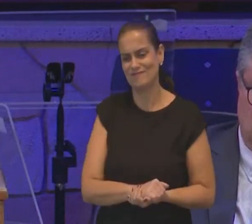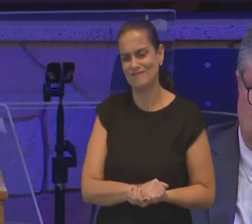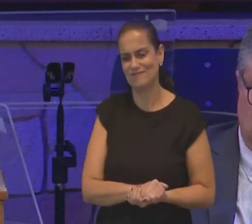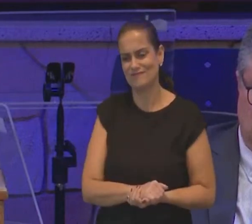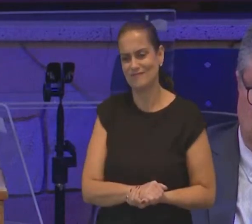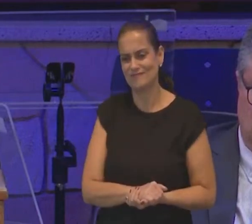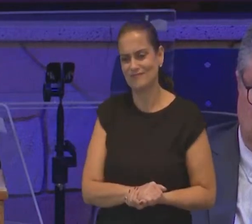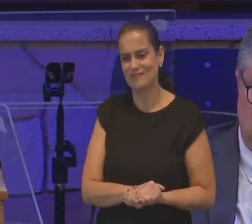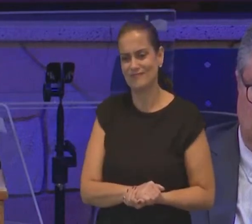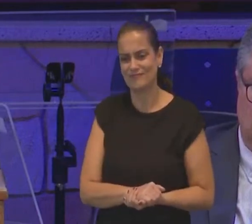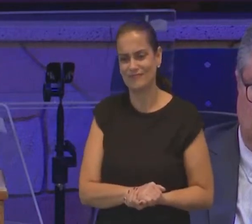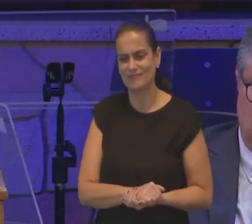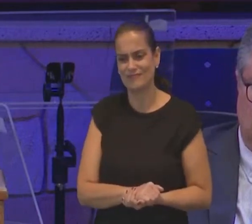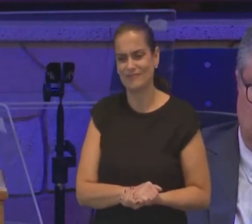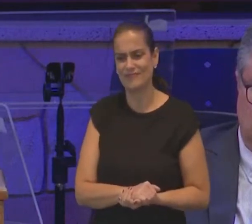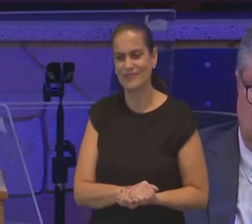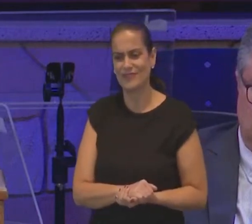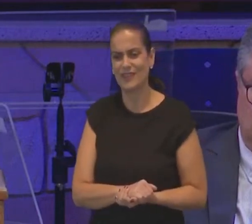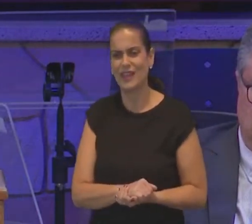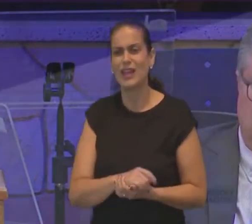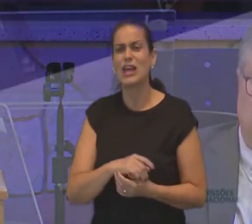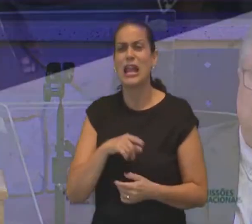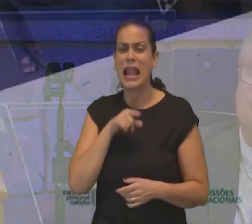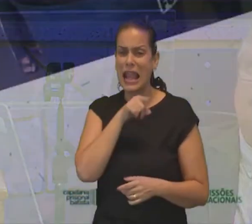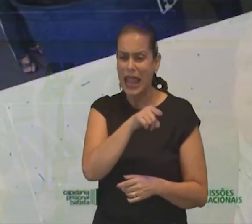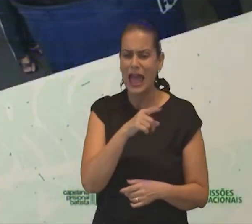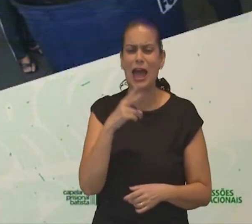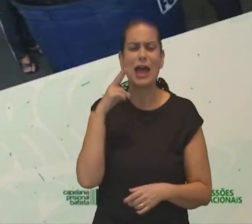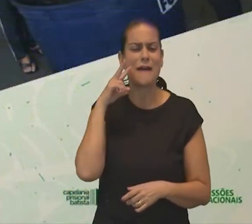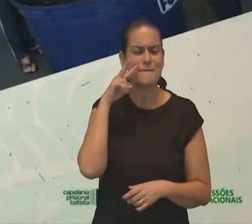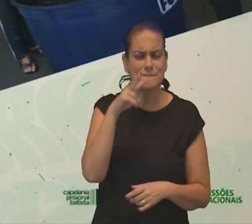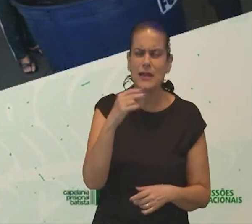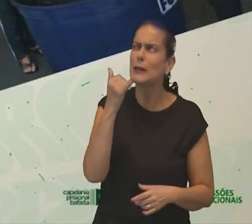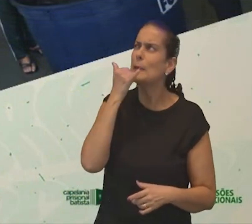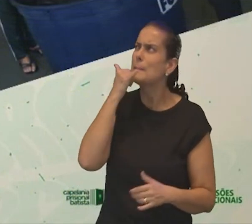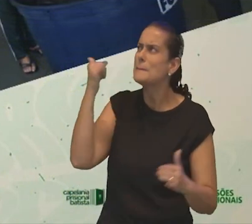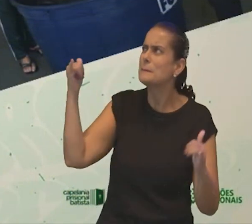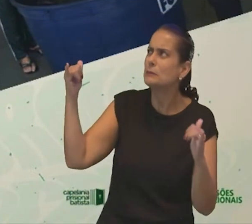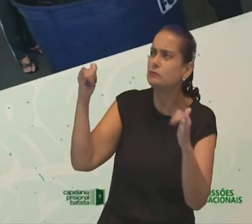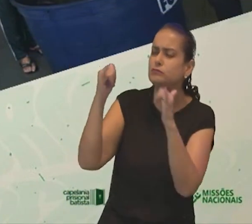Essa foto a gente vê amor, a gente vê perdão, a gente vê reconciliação,